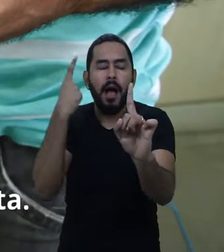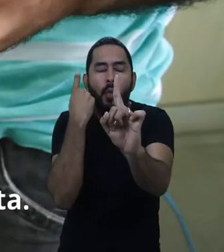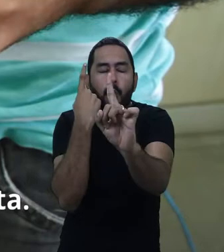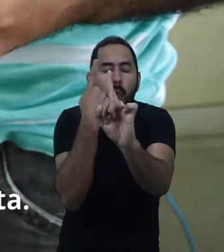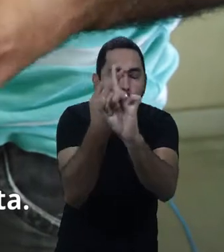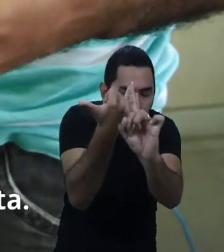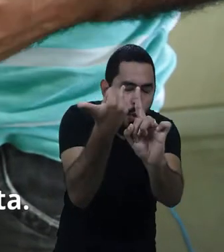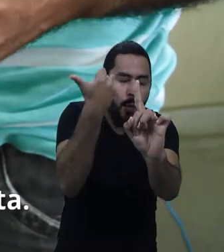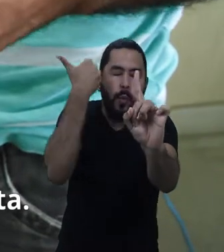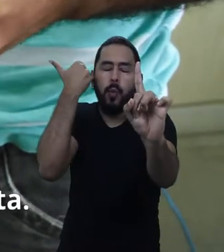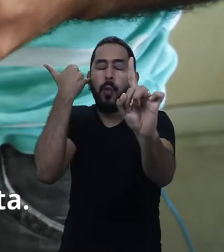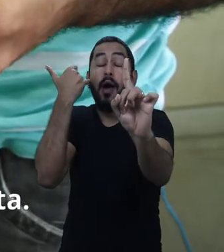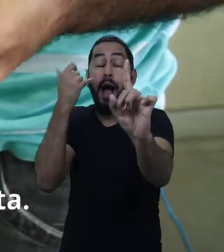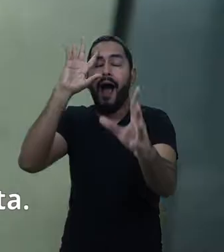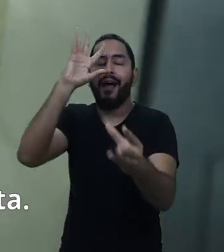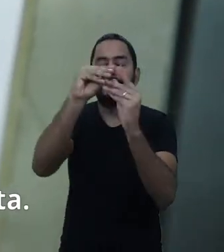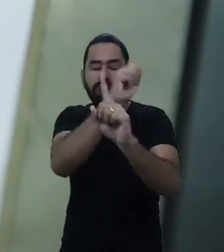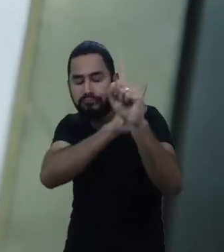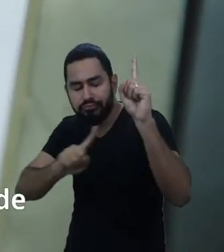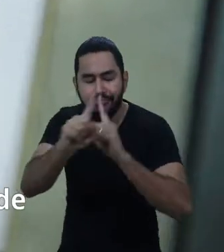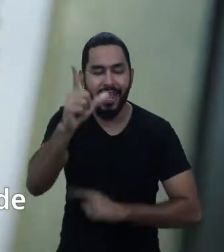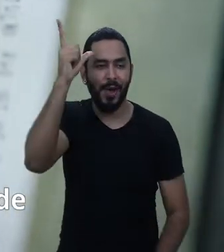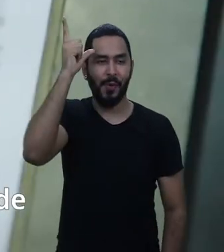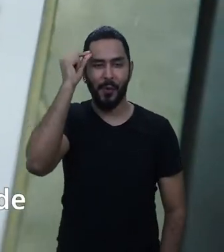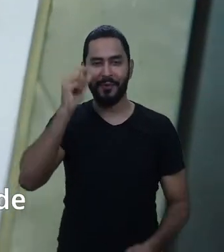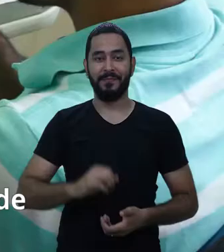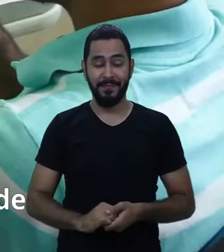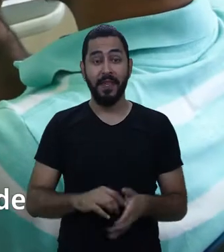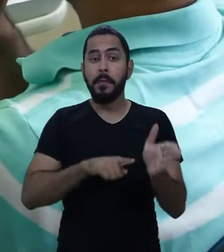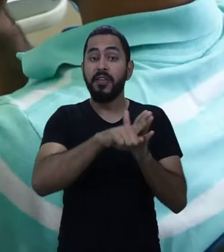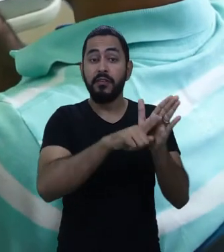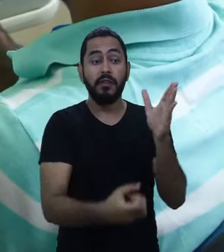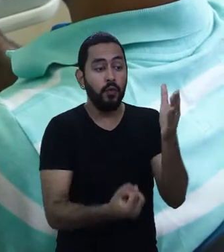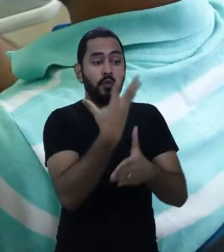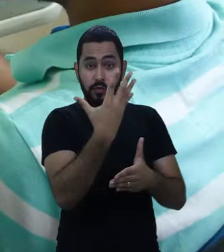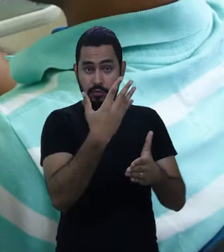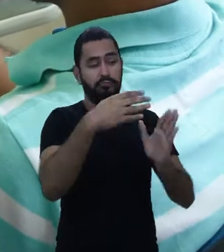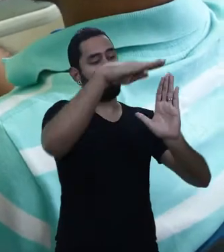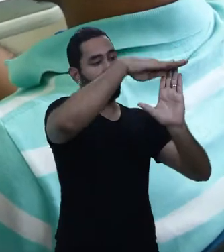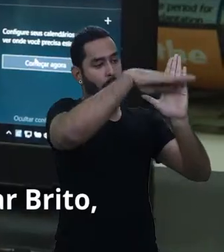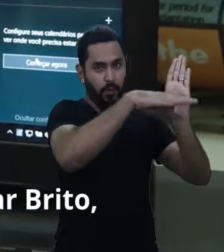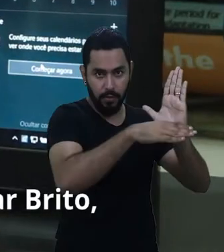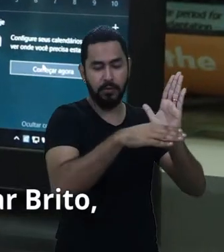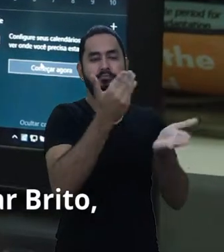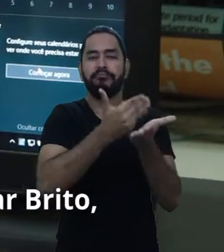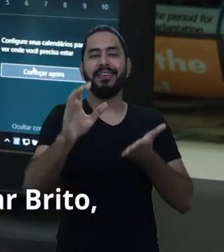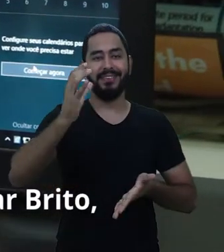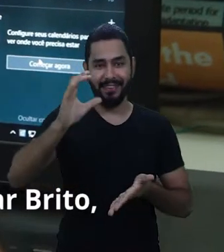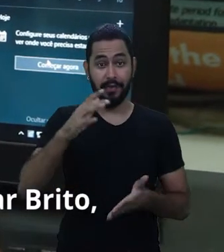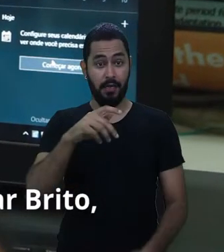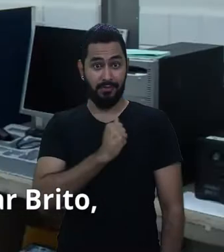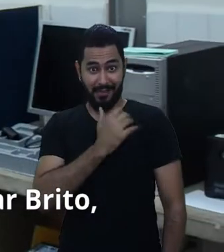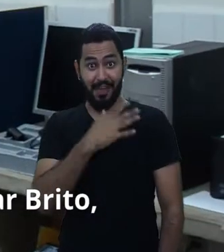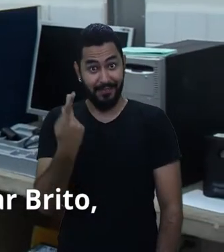ultrassônicos que detectam os obstáculos à volta. A pesquisa nasceu no programa de iniciação científica do IFPE. A sugestão